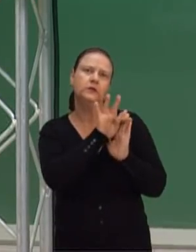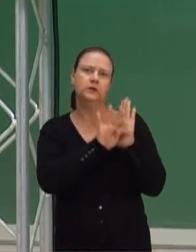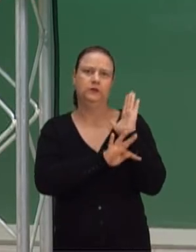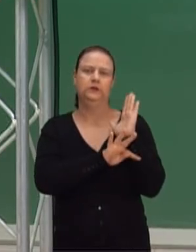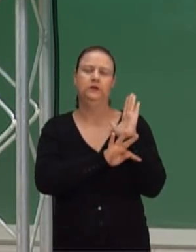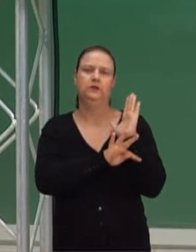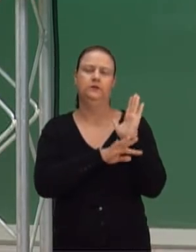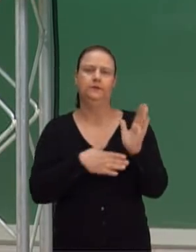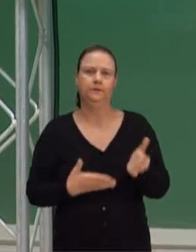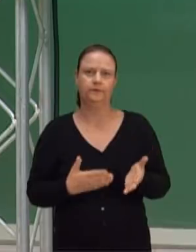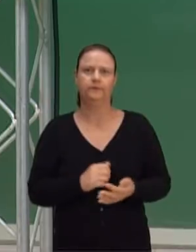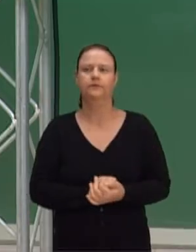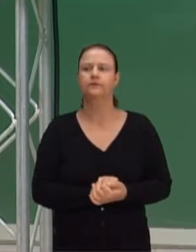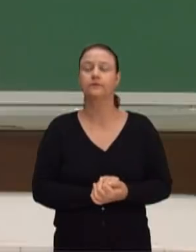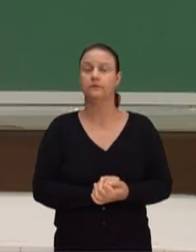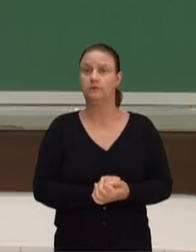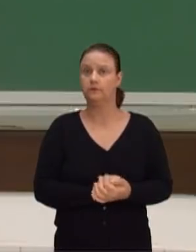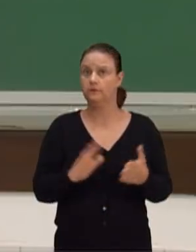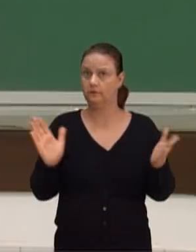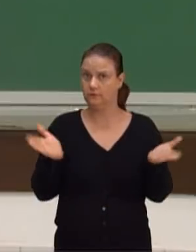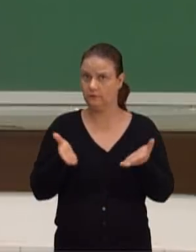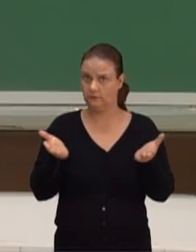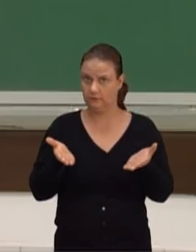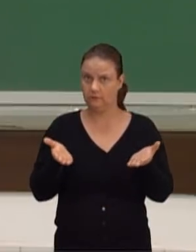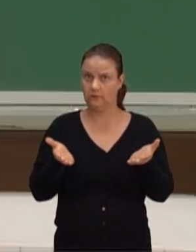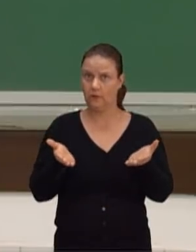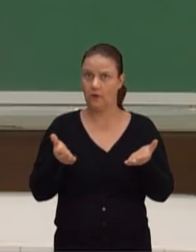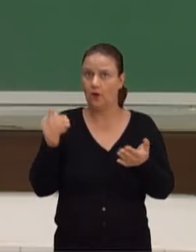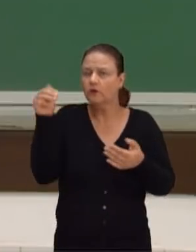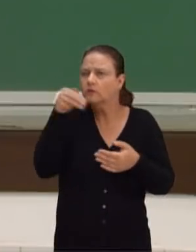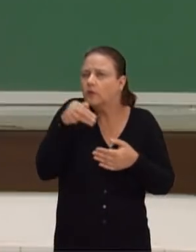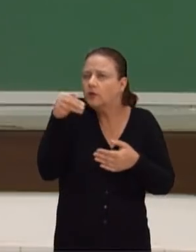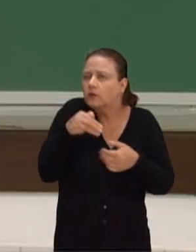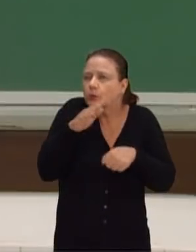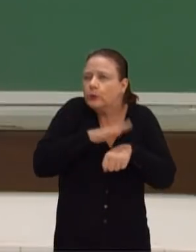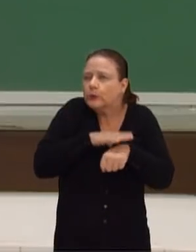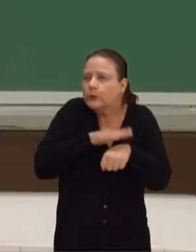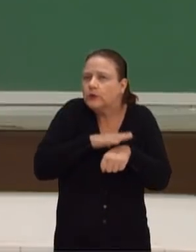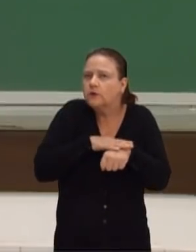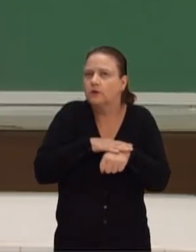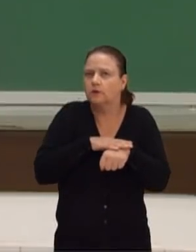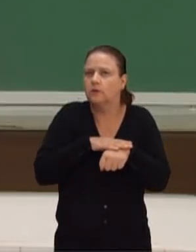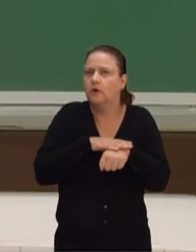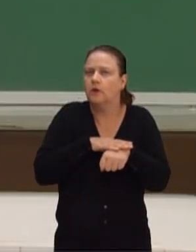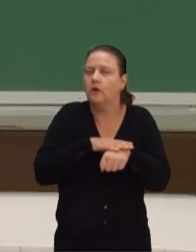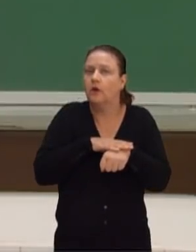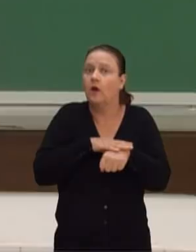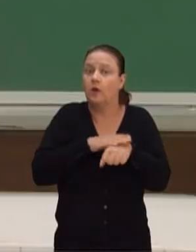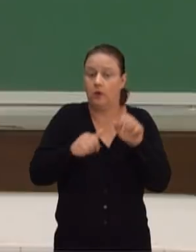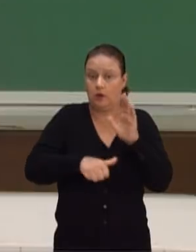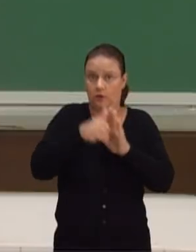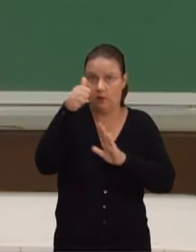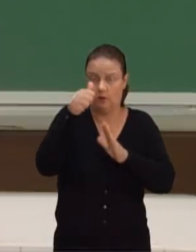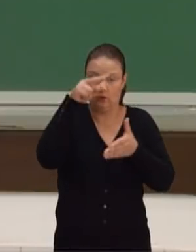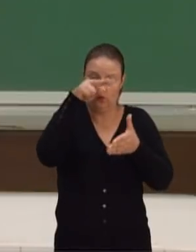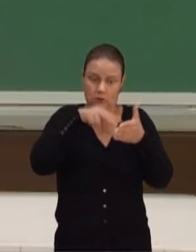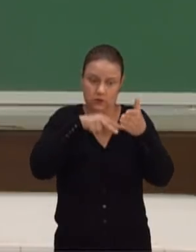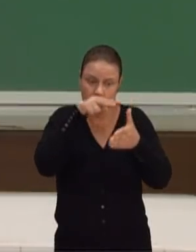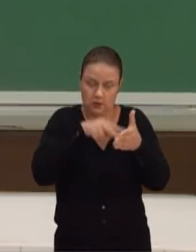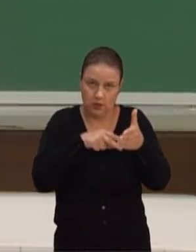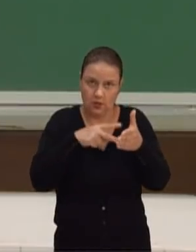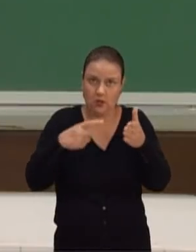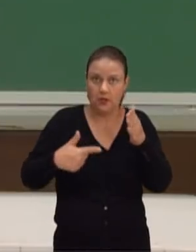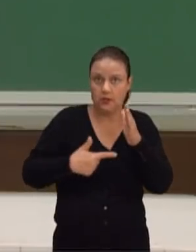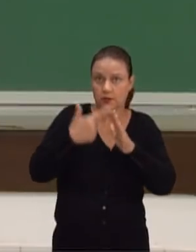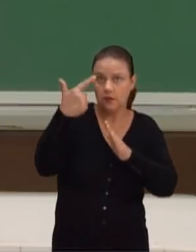texto? Vou deixar mais alguns segundinhos para você, mais alguns minutinhos para você. Você vai ler, responde e já